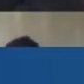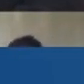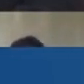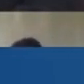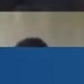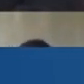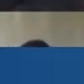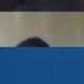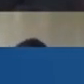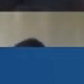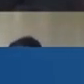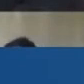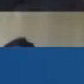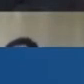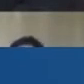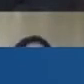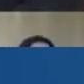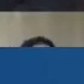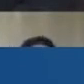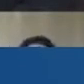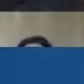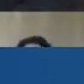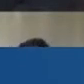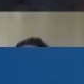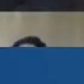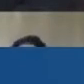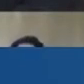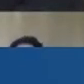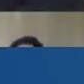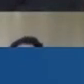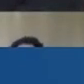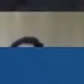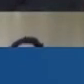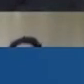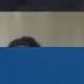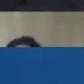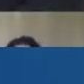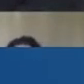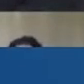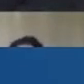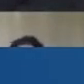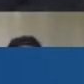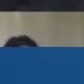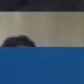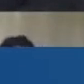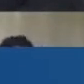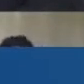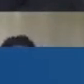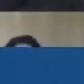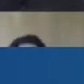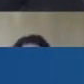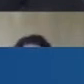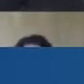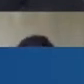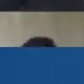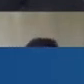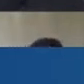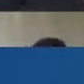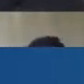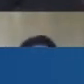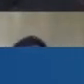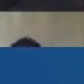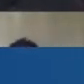como copartícipes desse evento criminoso no Rio de Janeiro. A partir daí,